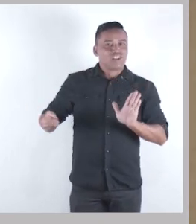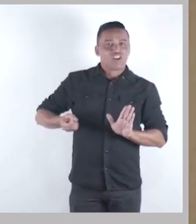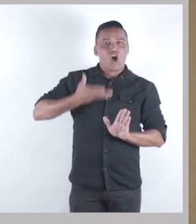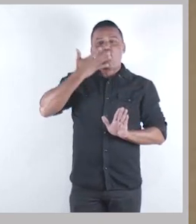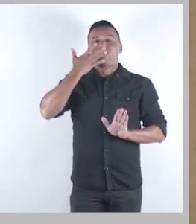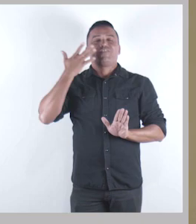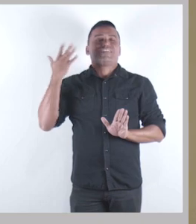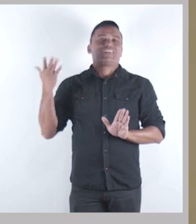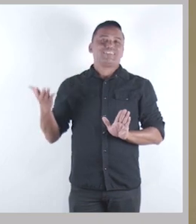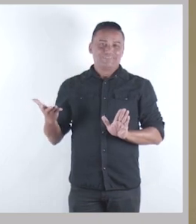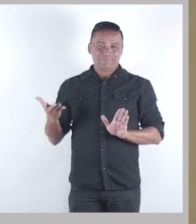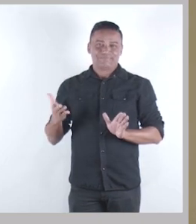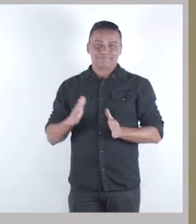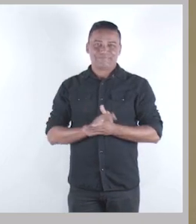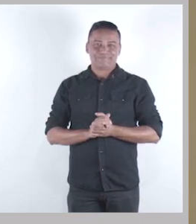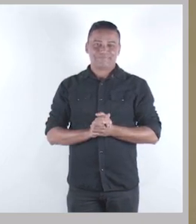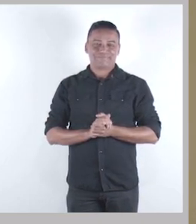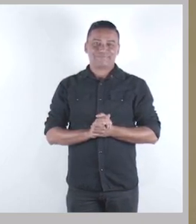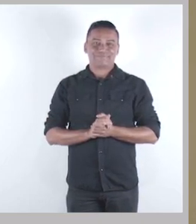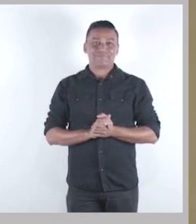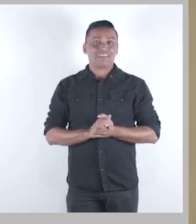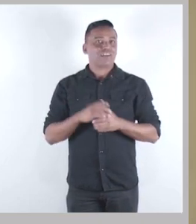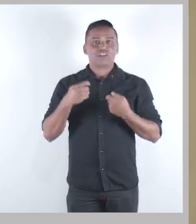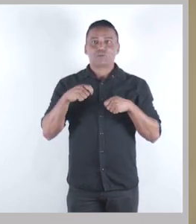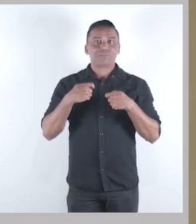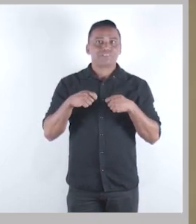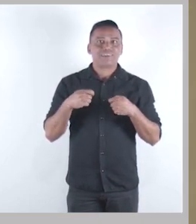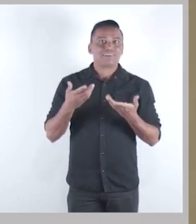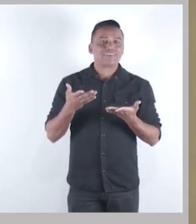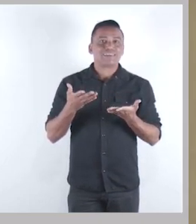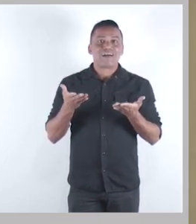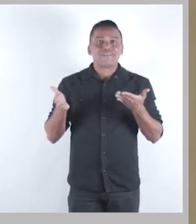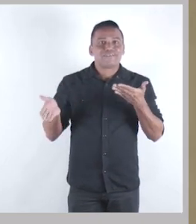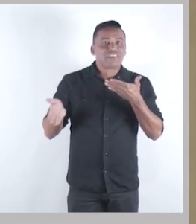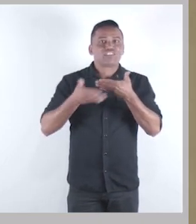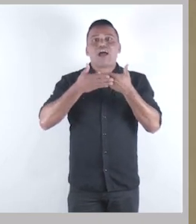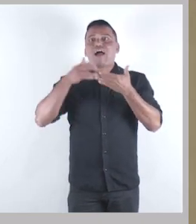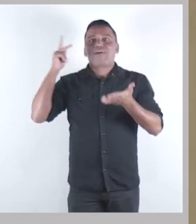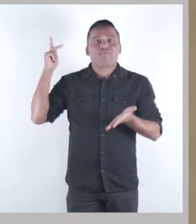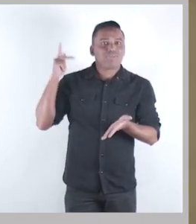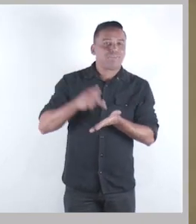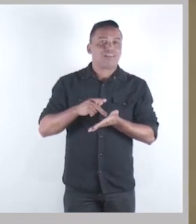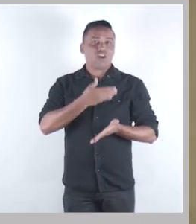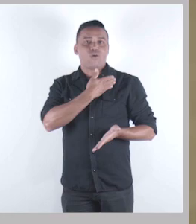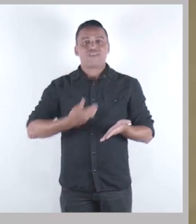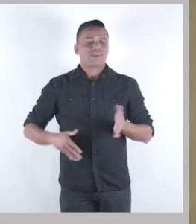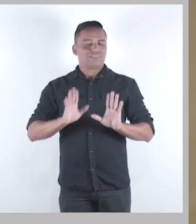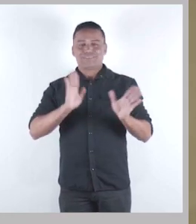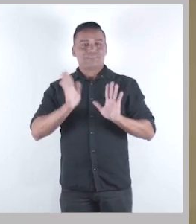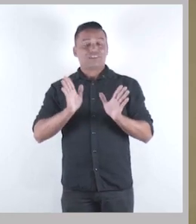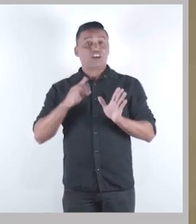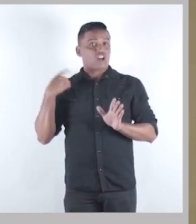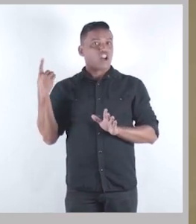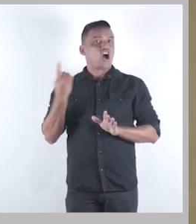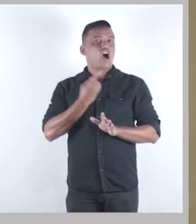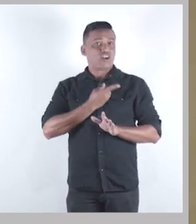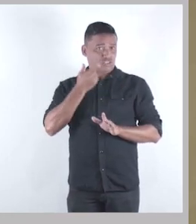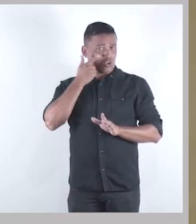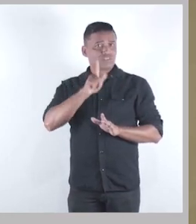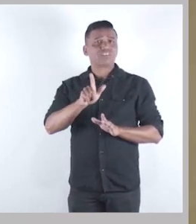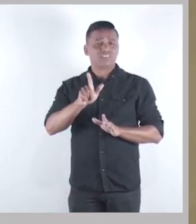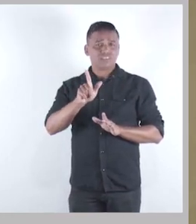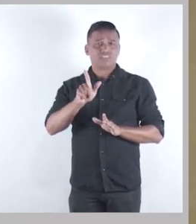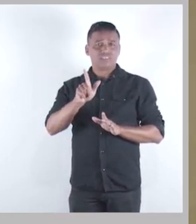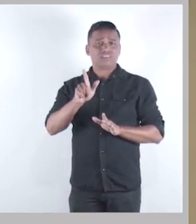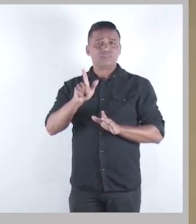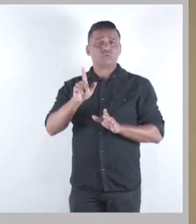cooperação entre que não precisa de ser a embaixada oficial do governo, não. Nós, como embaixadores da cultura, podemos estabelecer